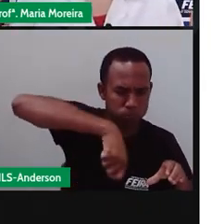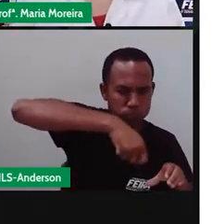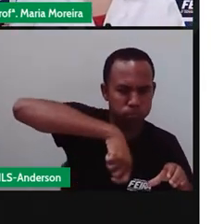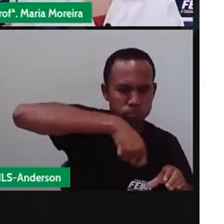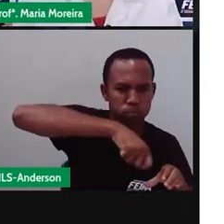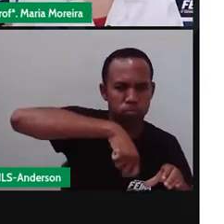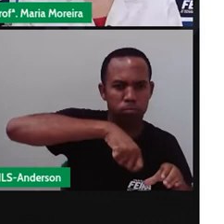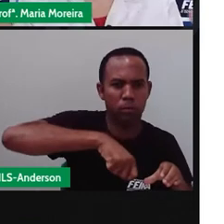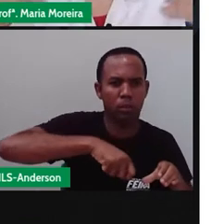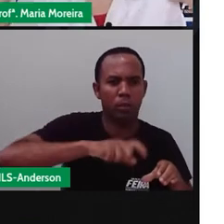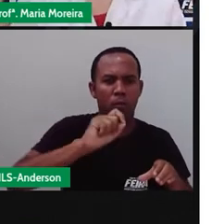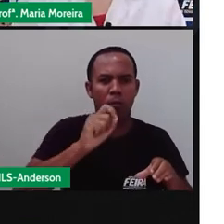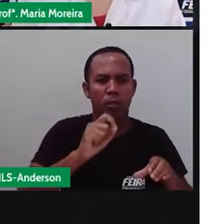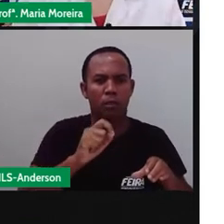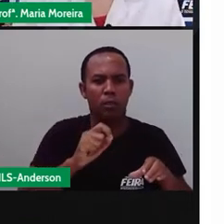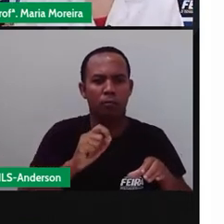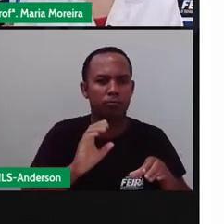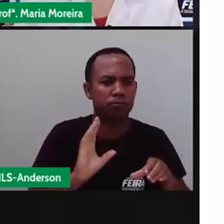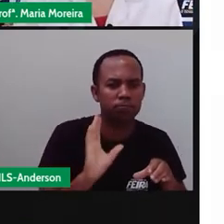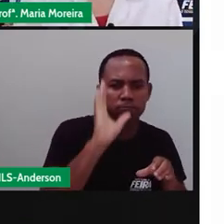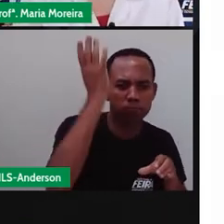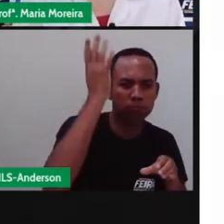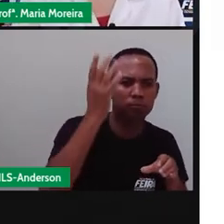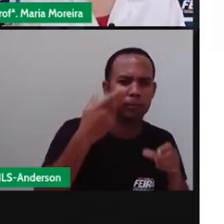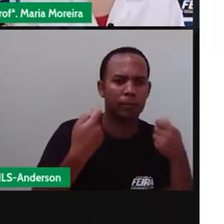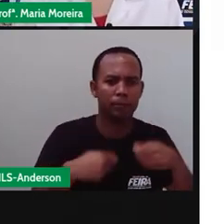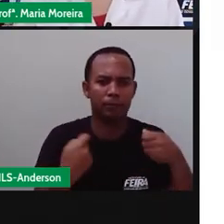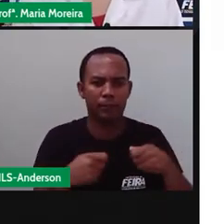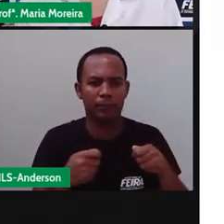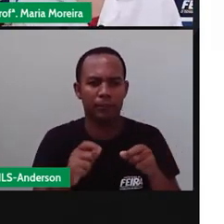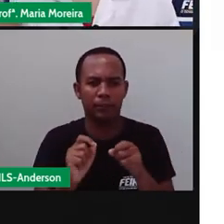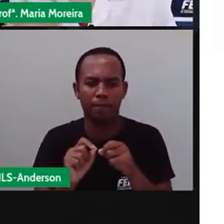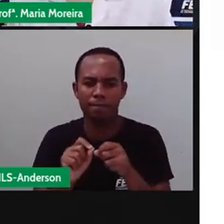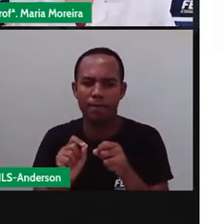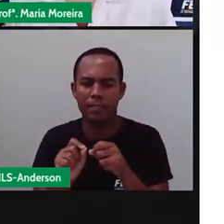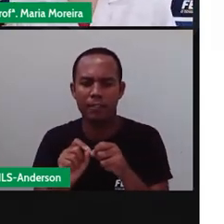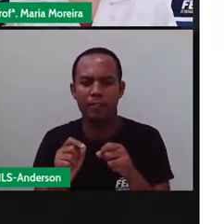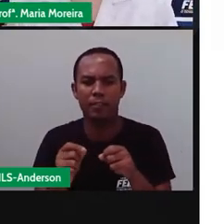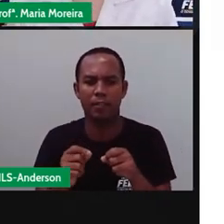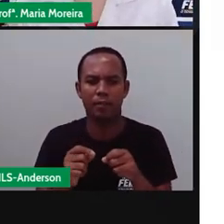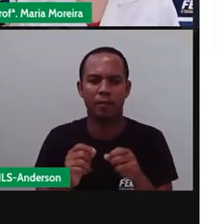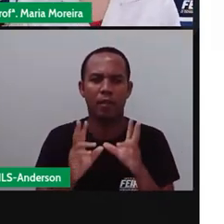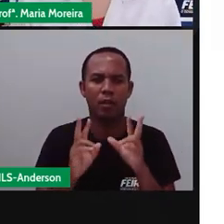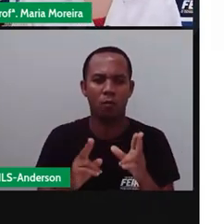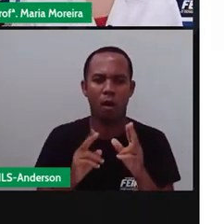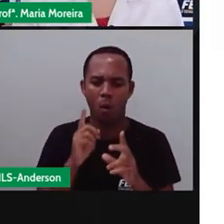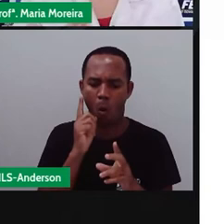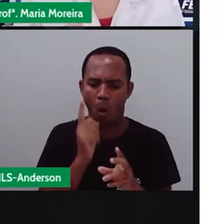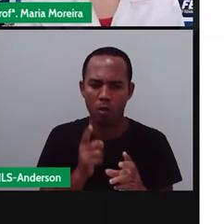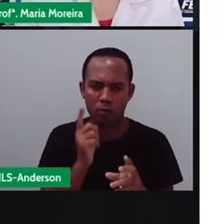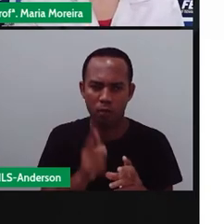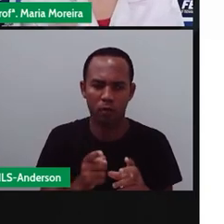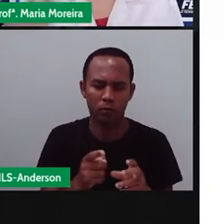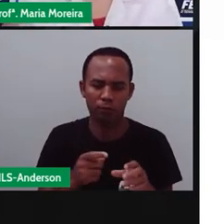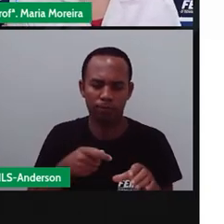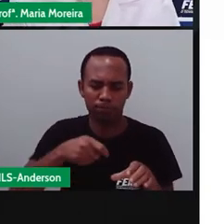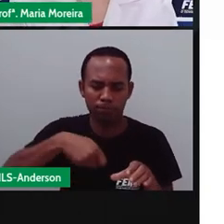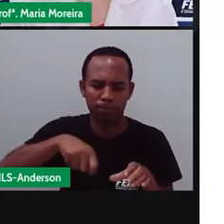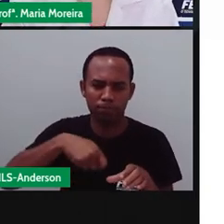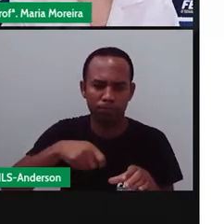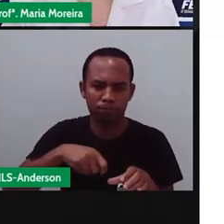que ações, coisas que eu preciso fazer, e estão me dando o quê? Ordens, né? Expressam